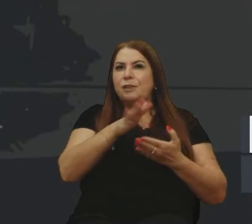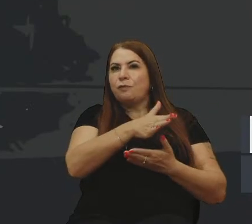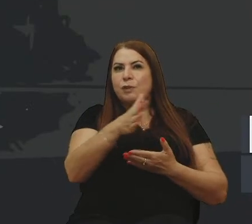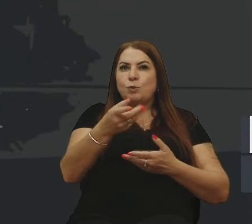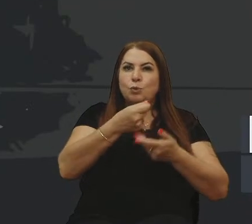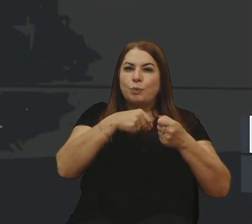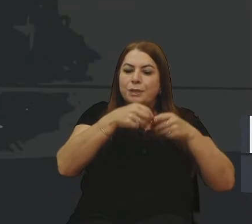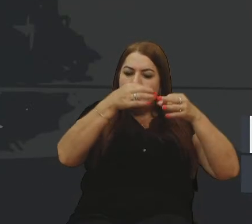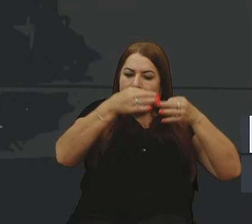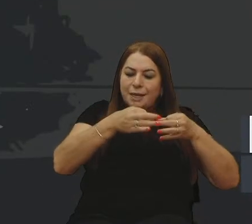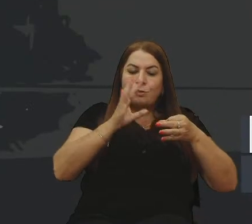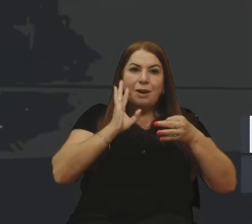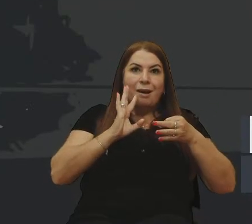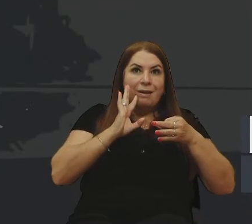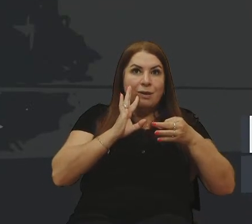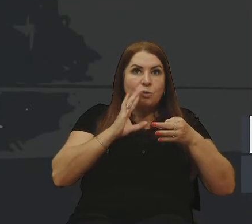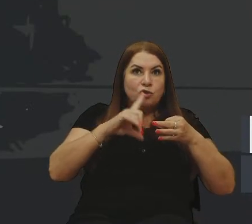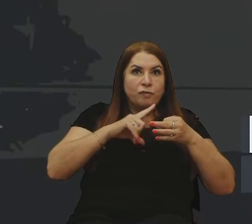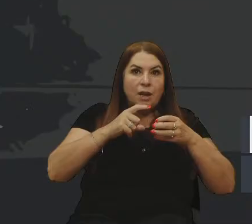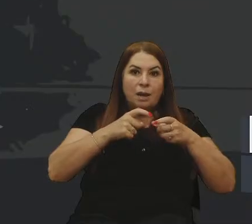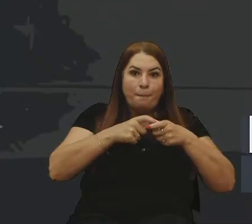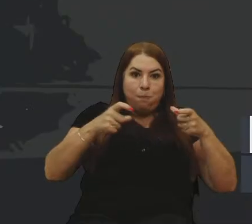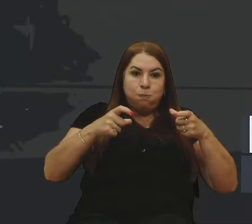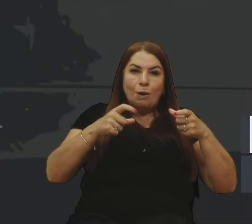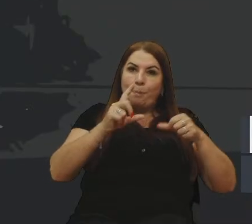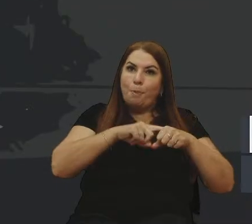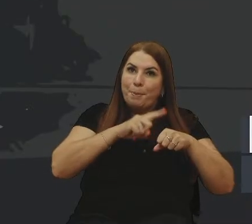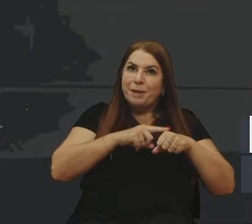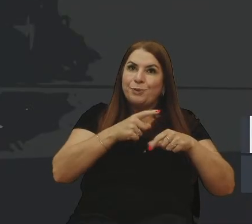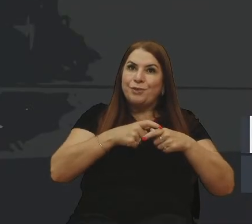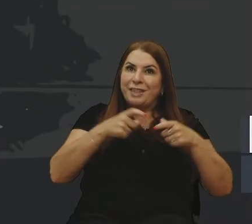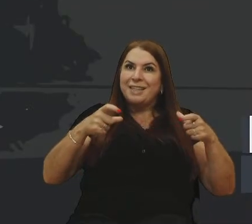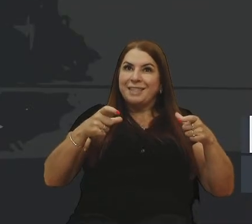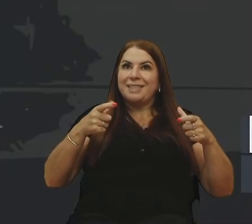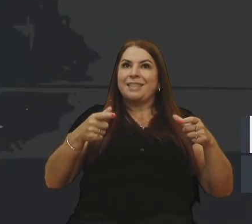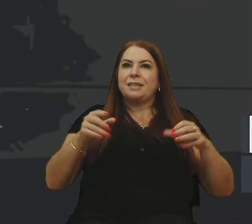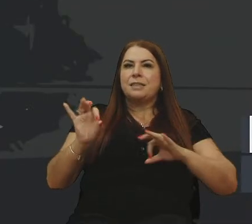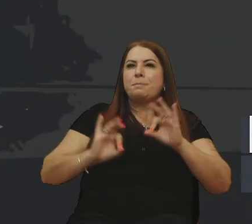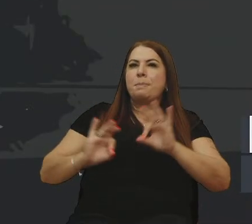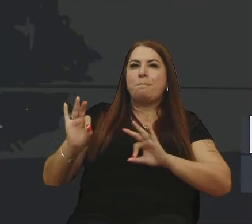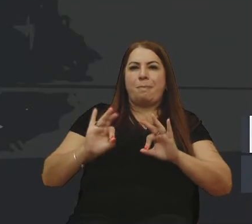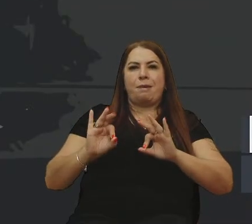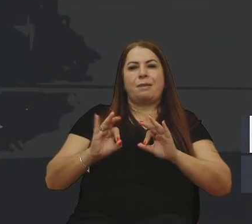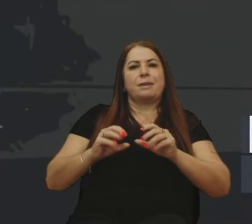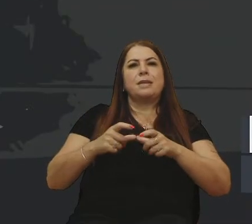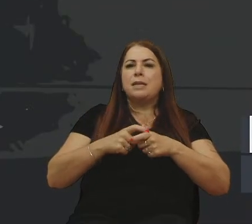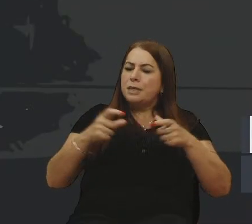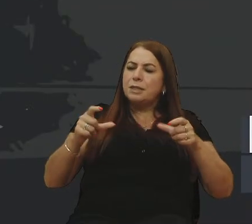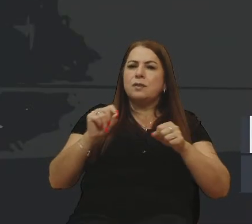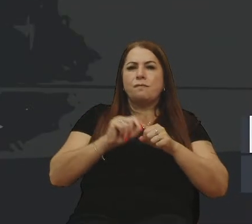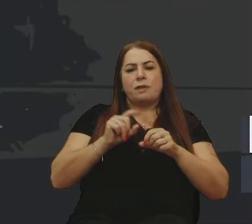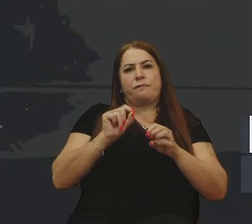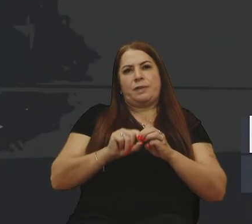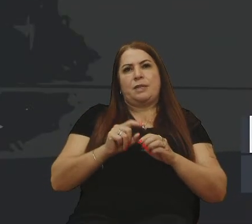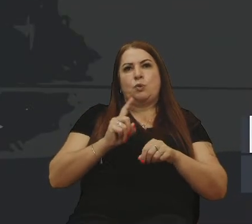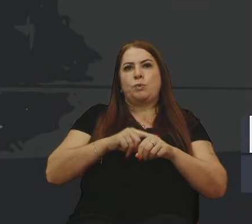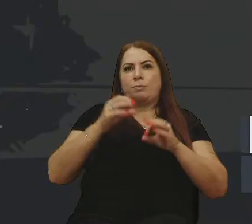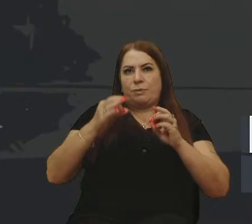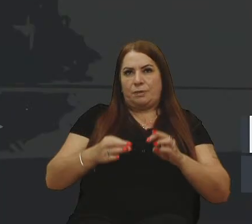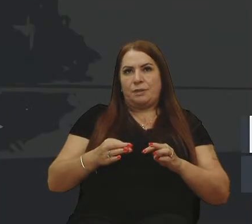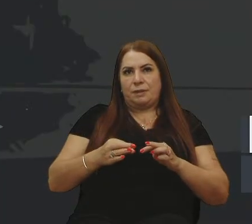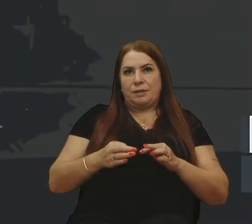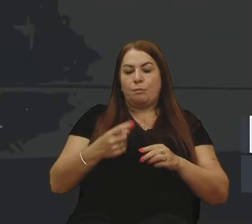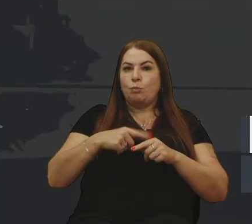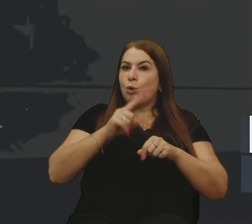está redondinho, está legal. Se tiver que crescer, se for o momento de crescer, se preparem e cresçam. Façam o que tem que fazer no tempo adequado. Porque